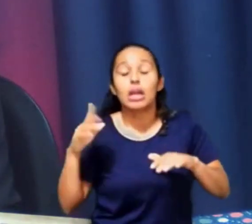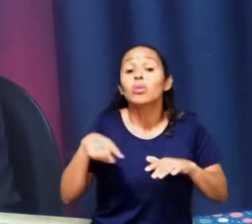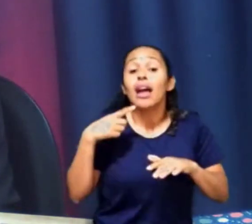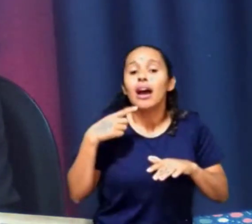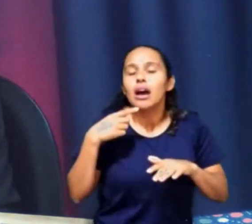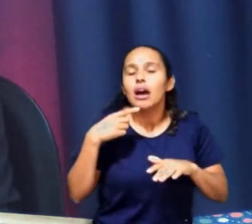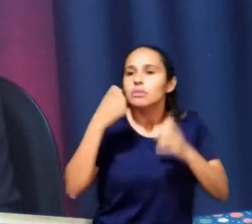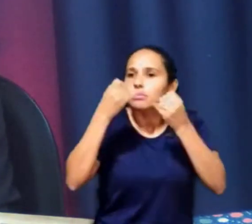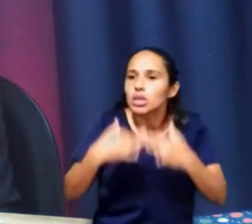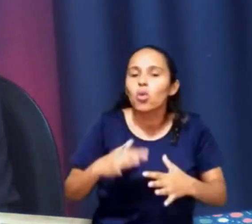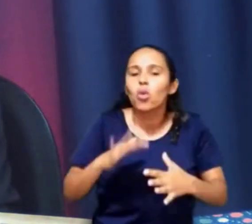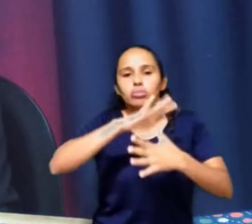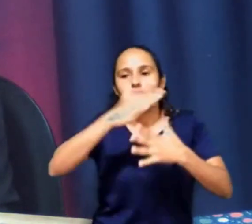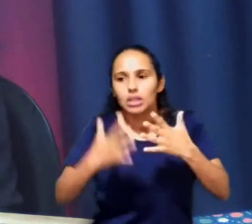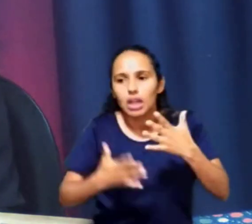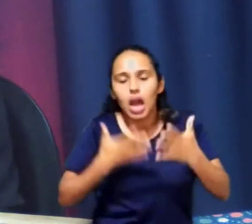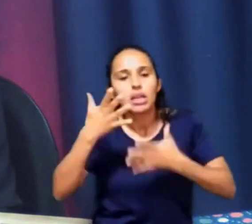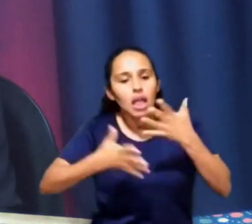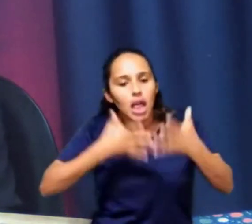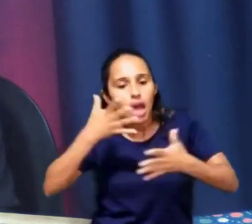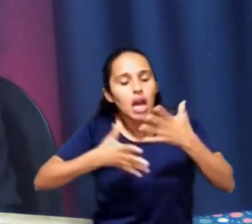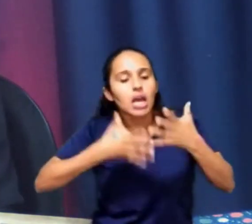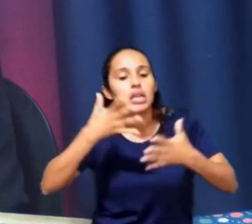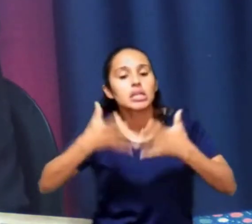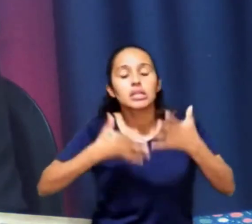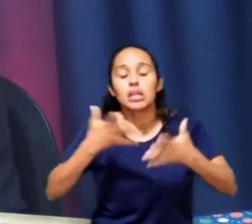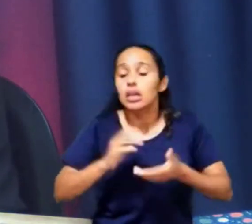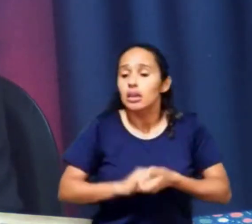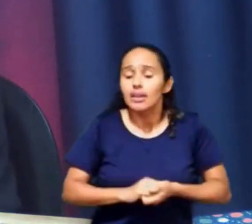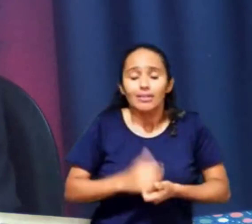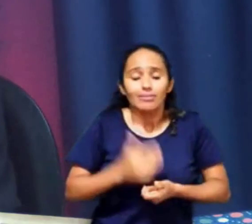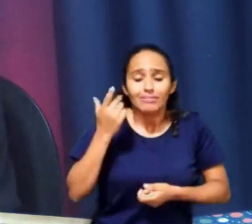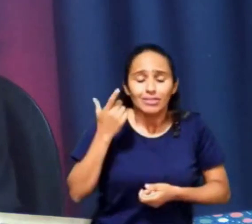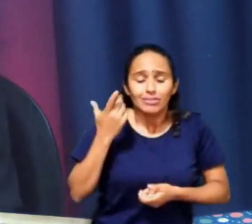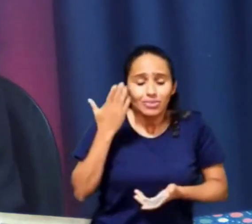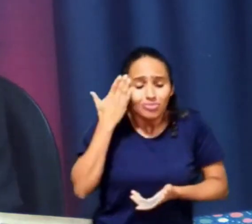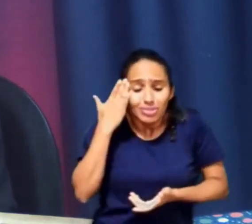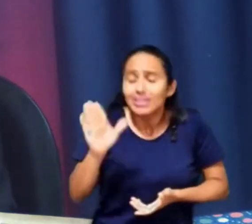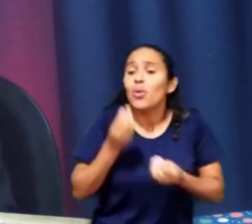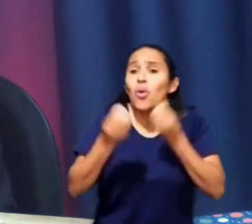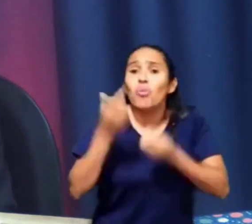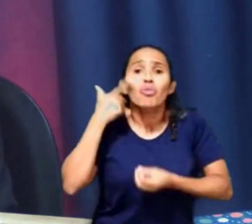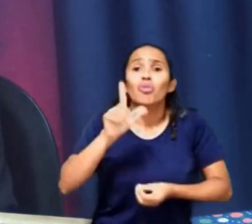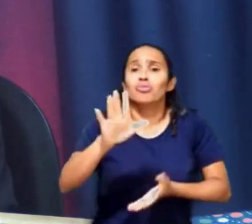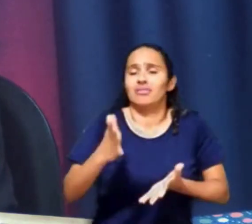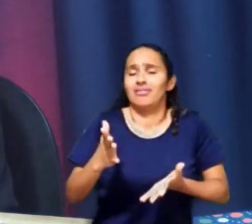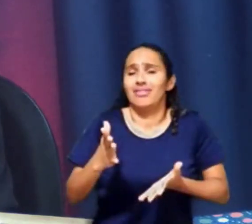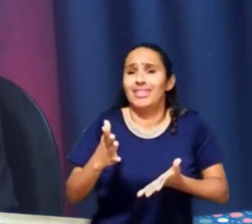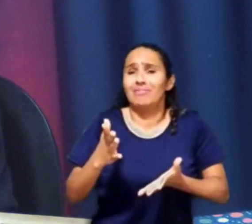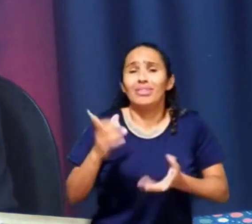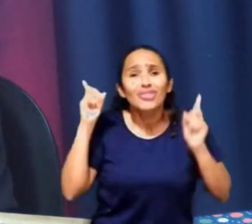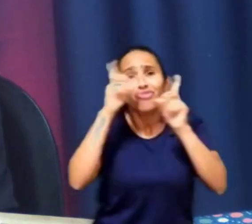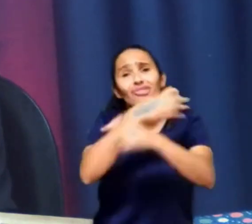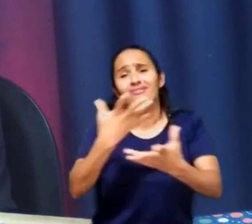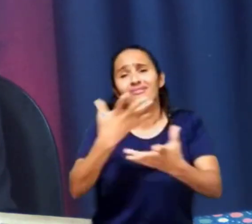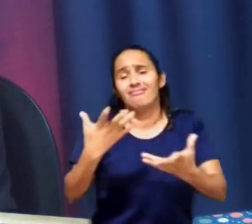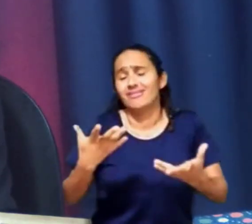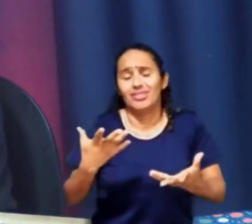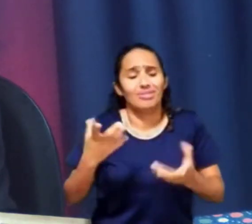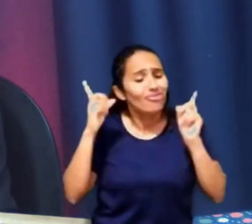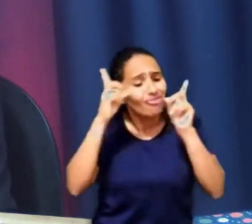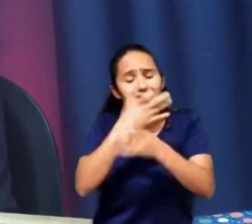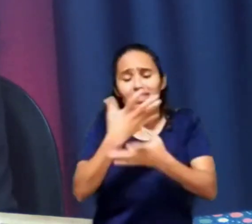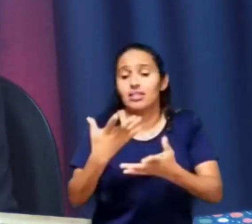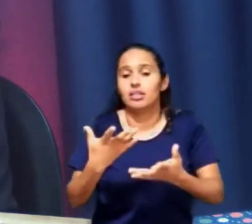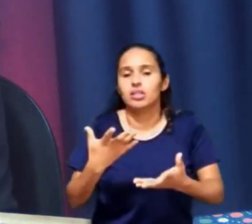eu falei, eu não sei como que eu vou conseguir, porque eu achei no início muito difícil. Eu falei, nossa, eu acho que é muito difícil. Aí foi